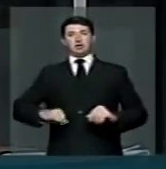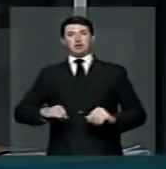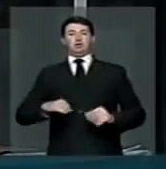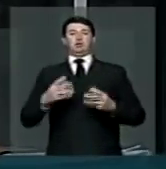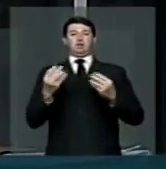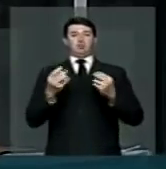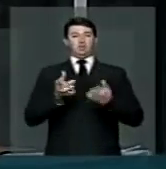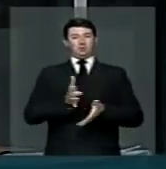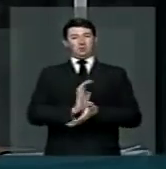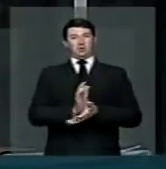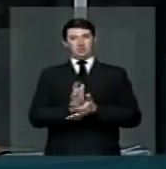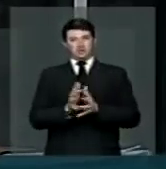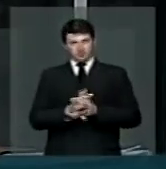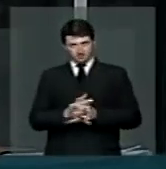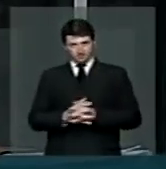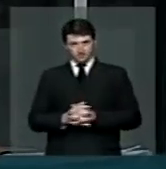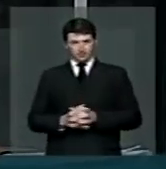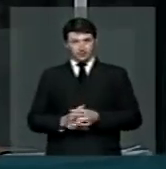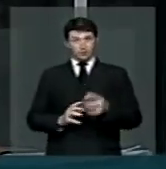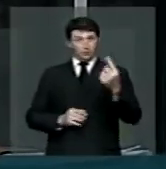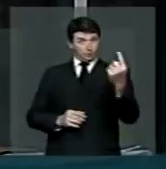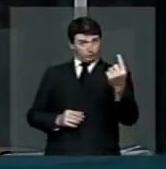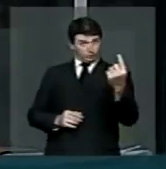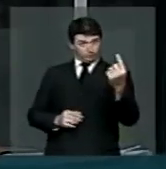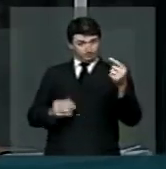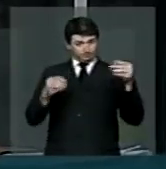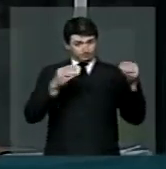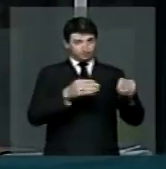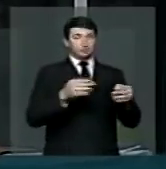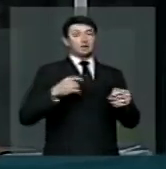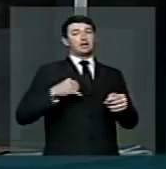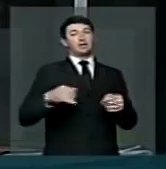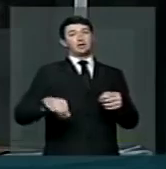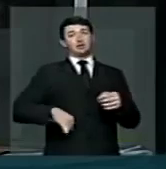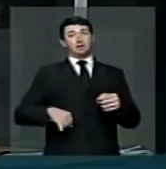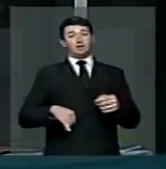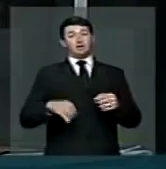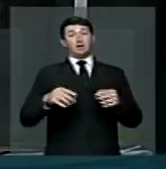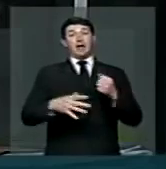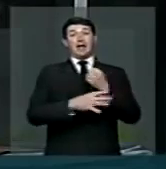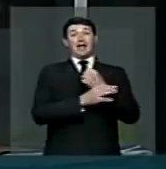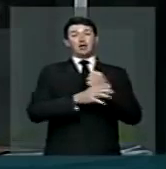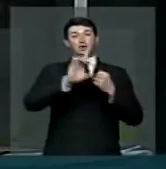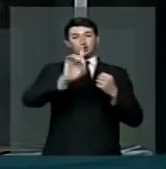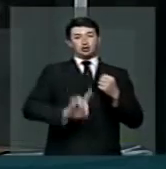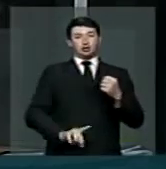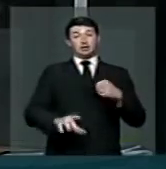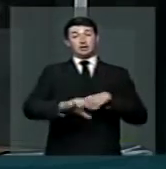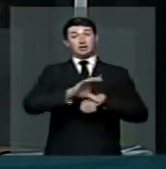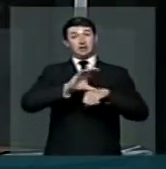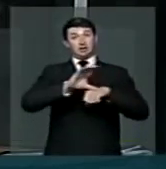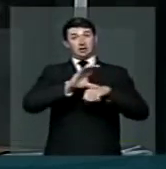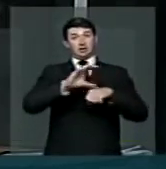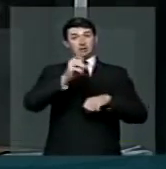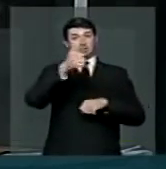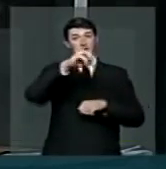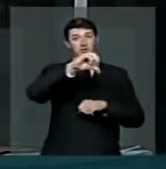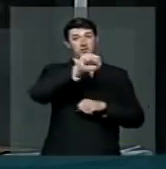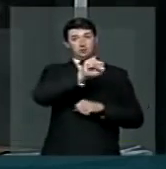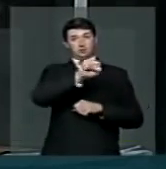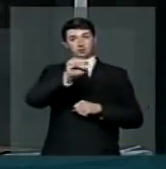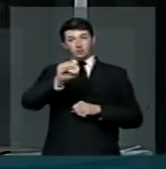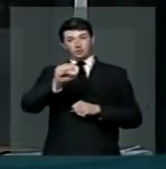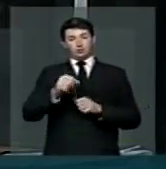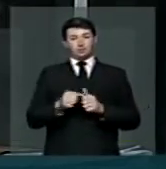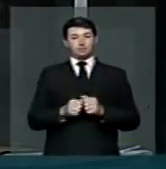grande preconceito. Uma tem ameaçado os direitos garantidos pela Constituição de